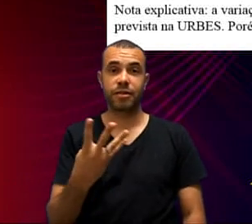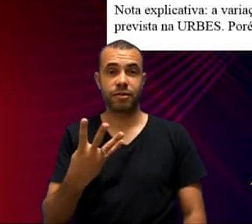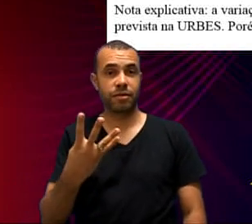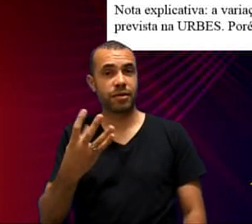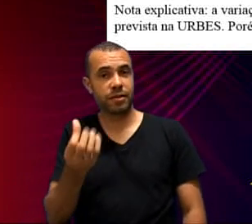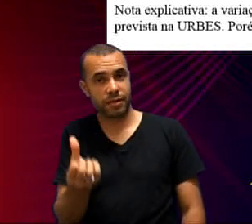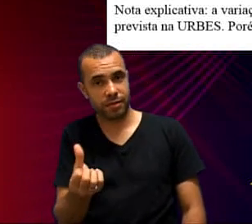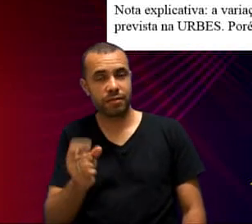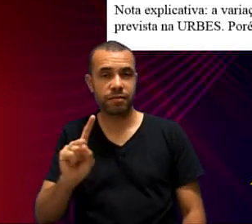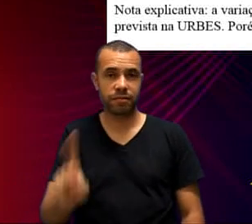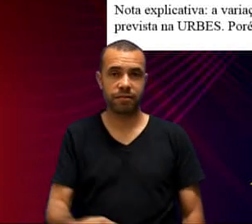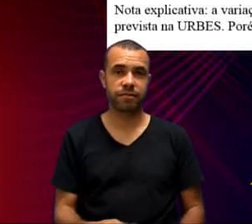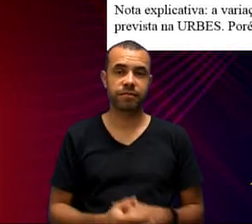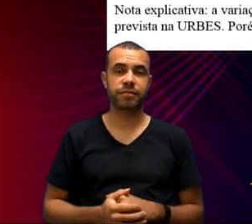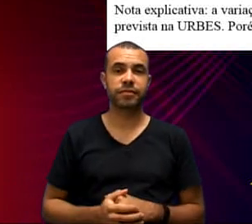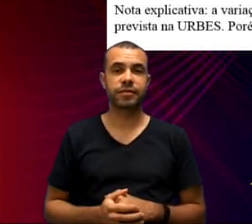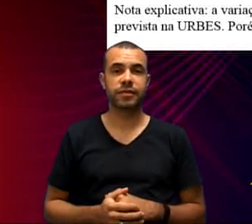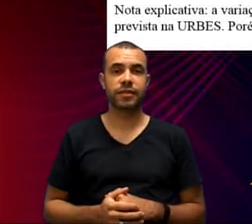Outras receitas, né?